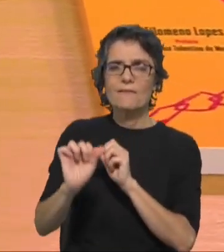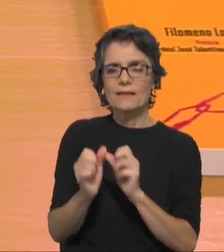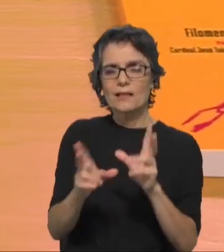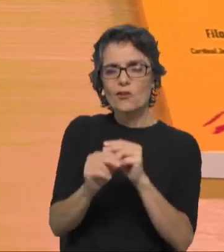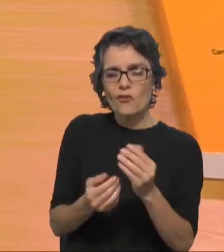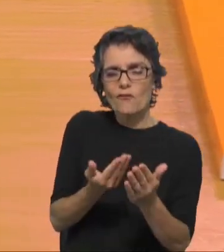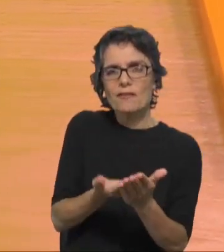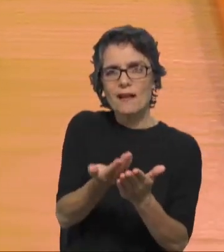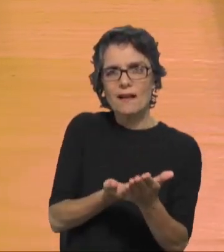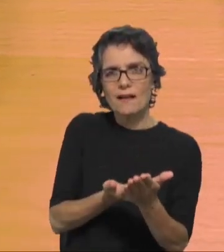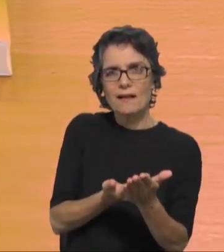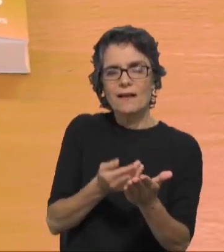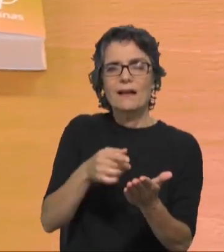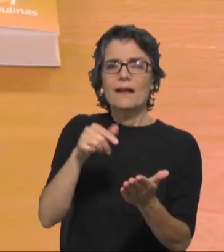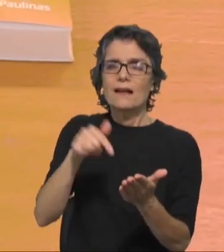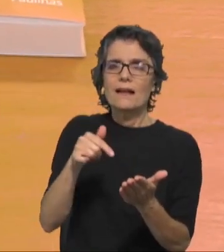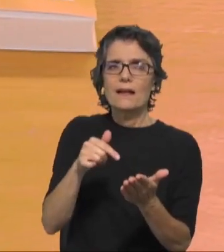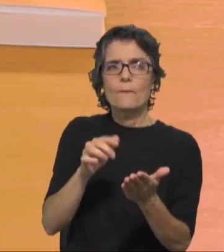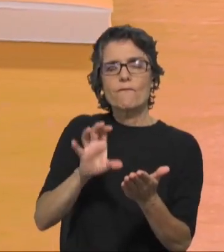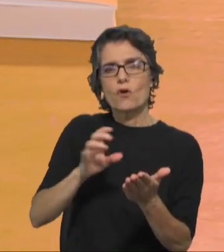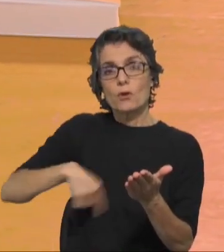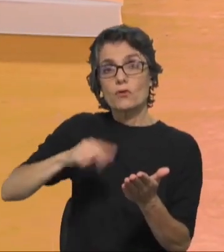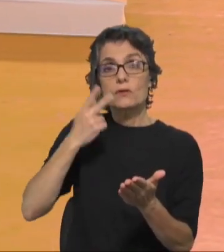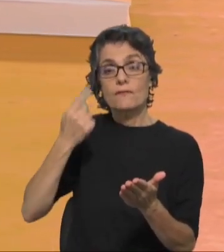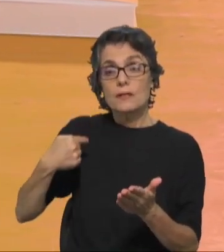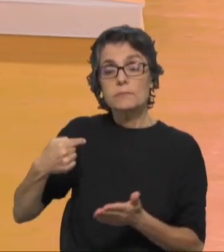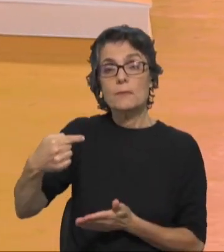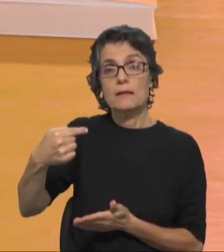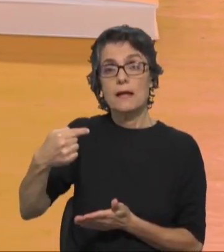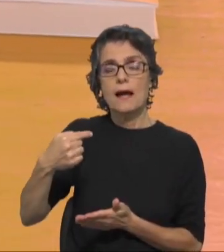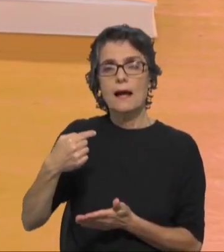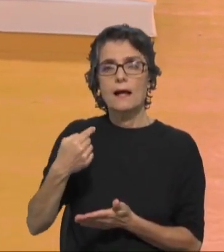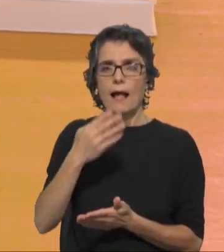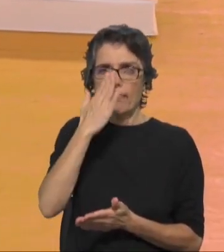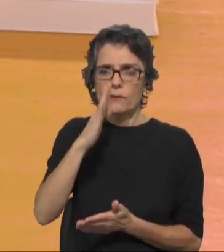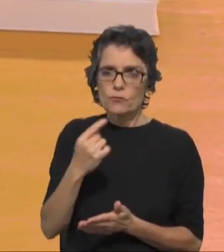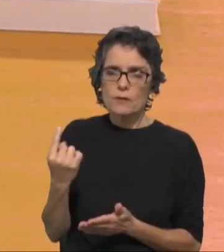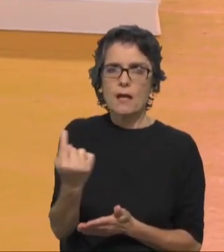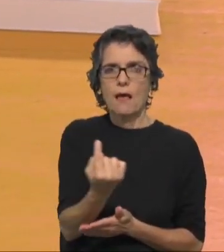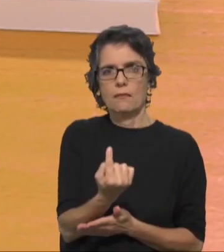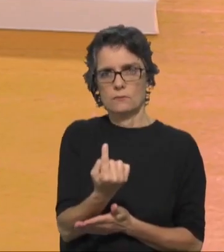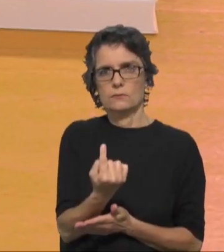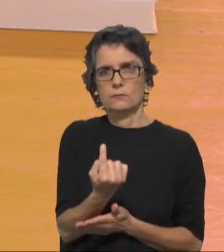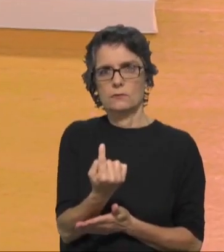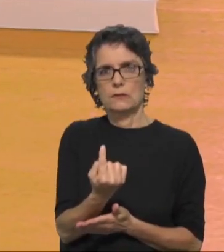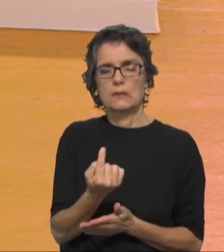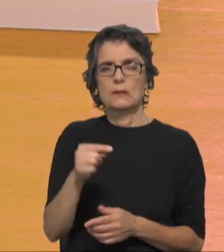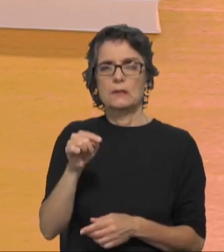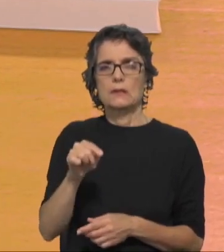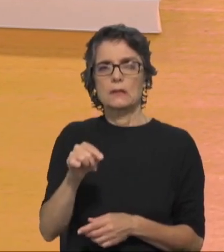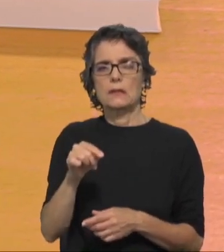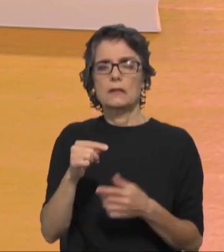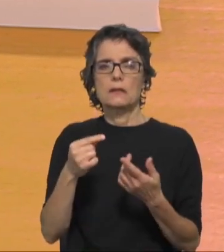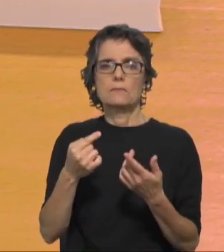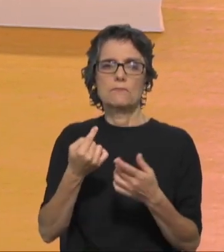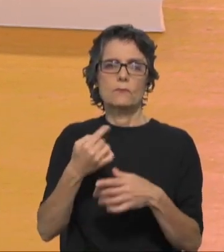forma como vivemos, sobre a forma como nós, no nosso dia-a-dia, podemos não só dar testemunho, para que os nossos atos sejam um reflexo das nossas